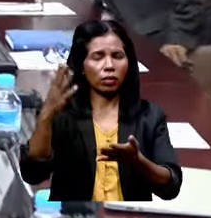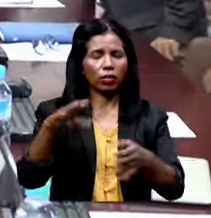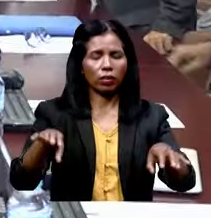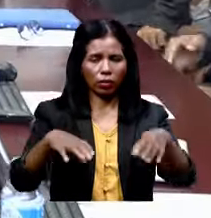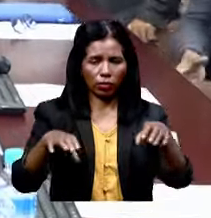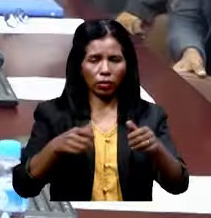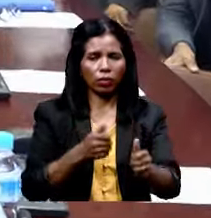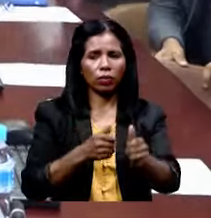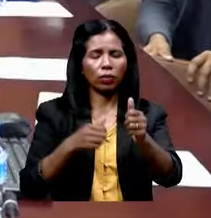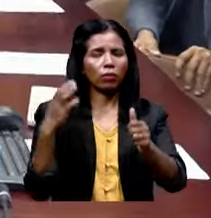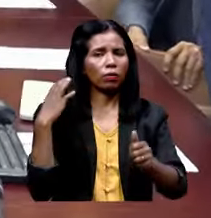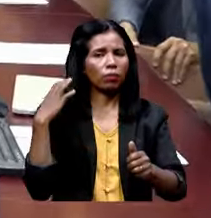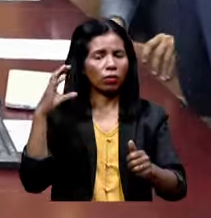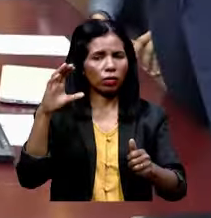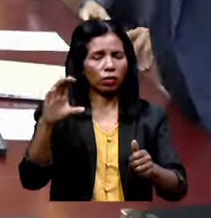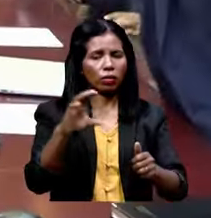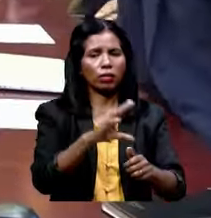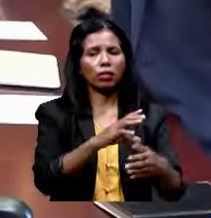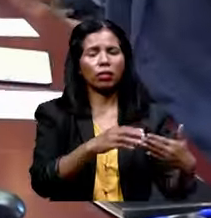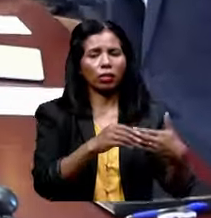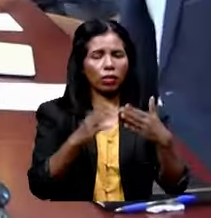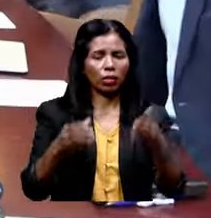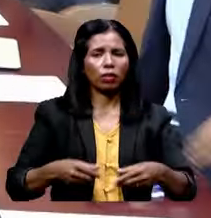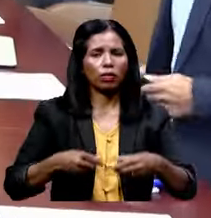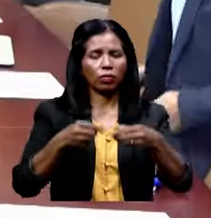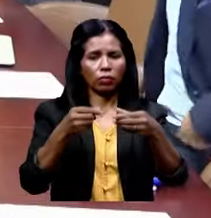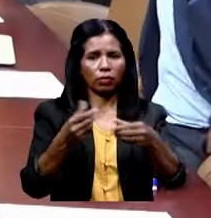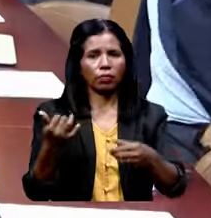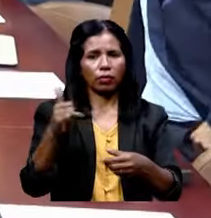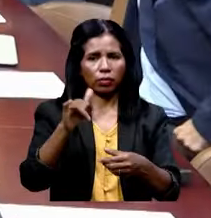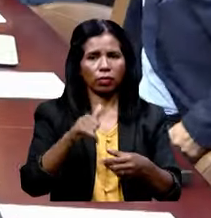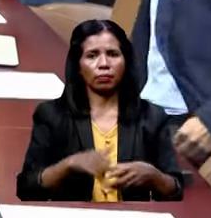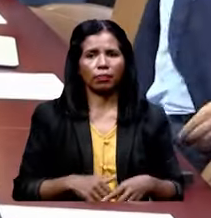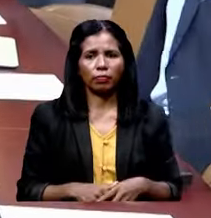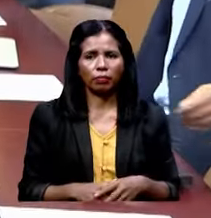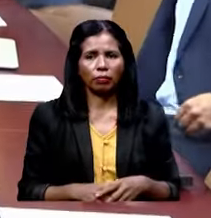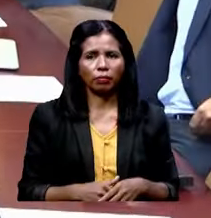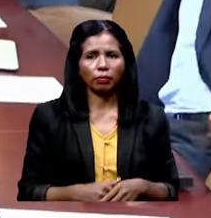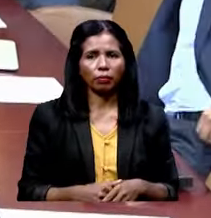baseia ba competência ne be coordenador delega ba sira Agustino da Costa, ZMN.